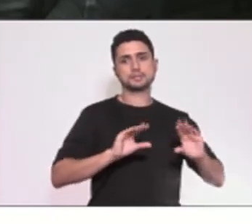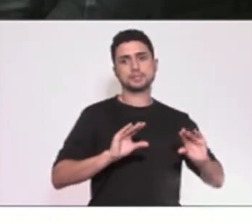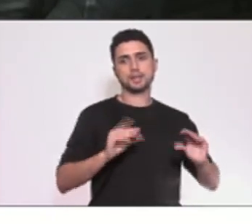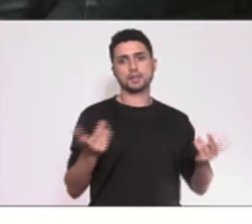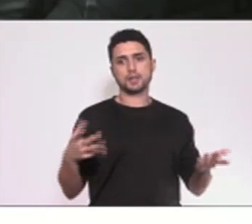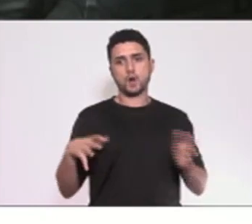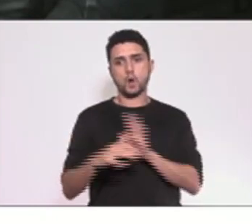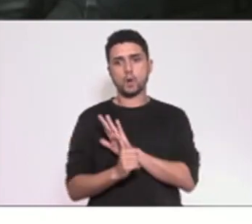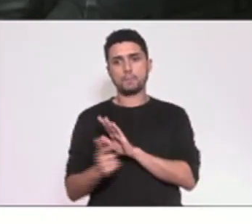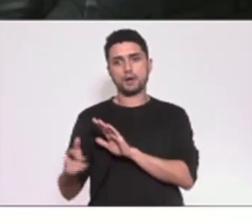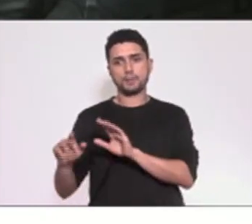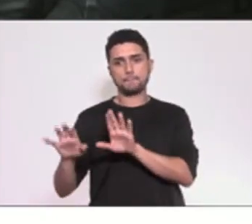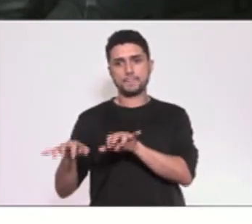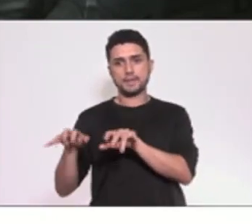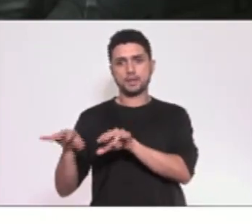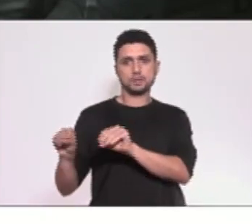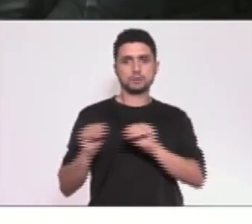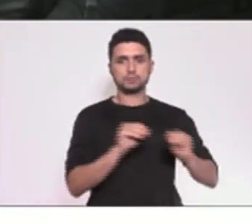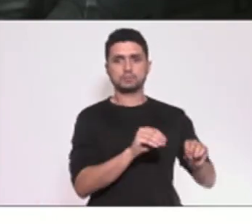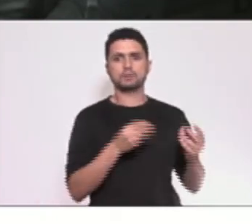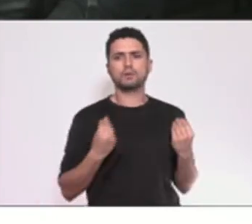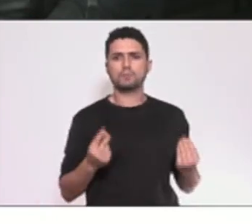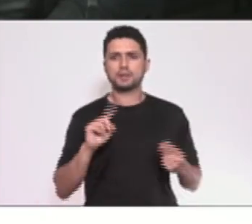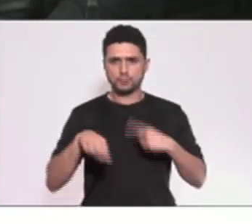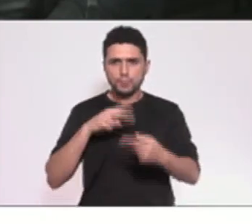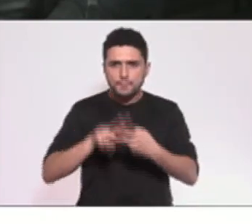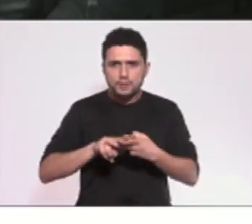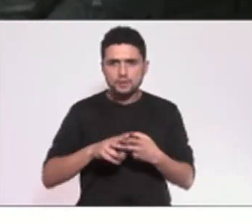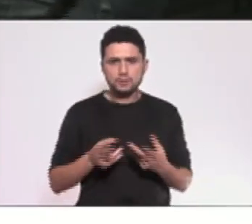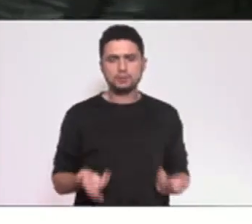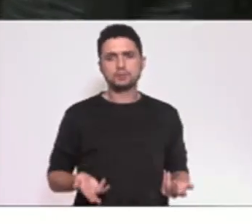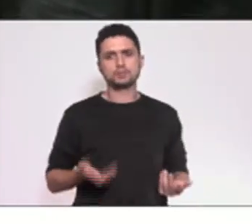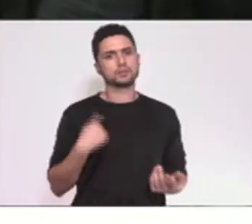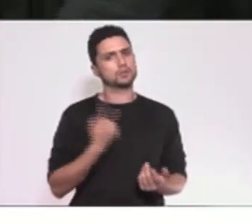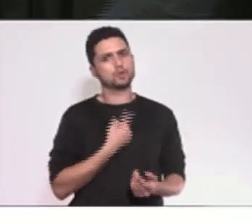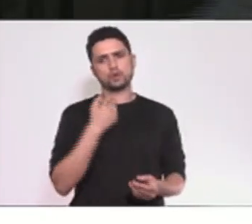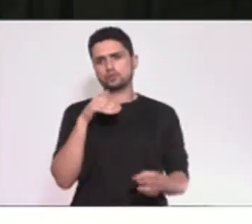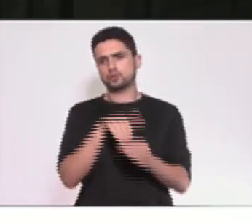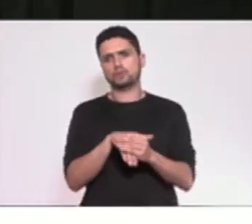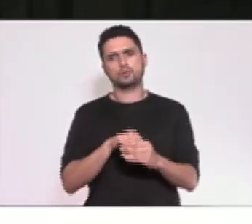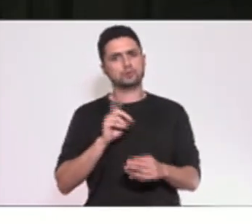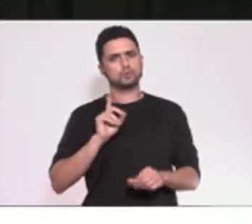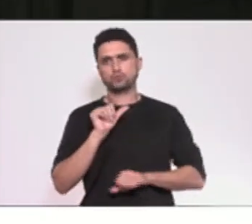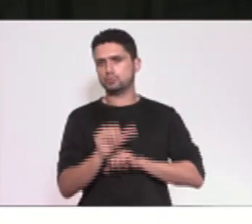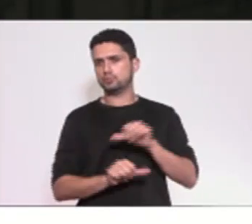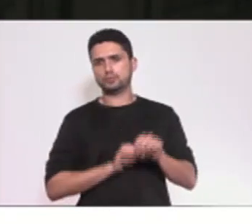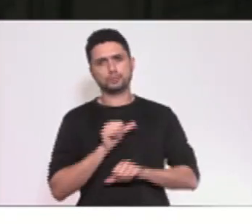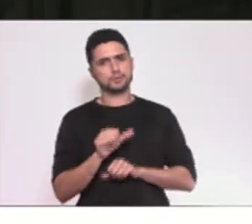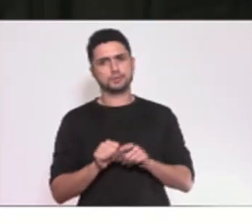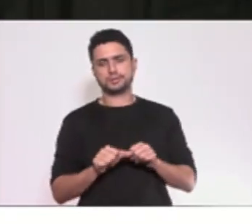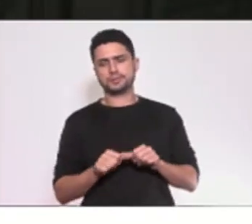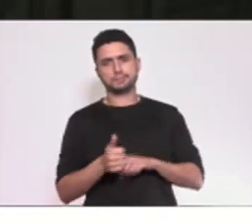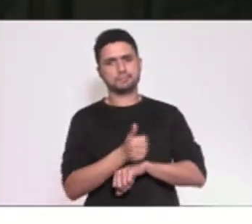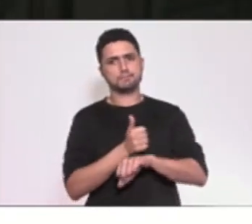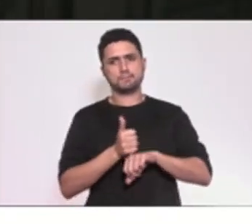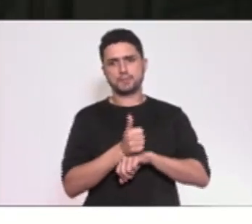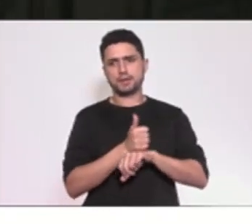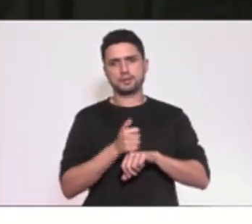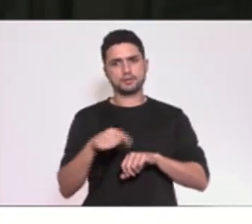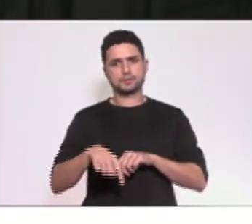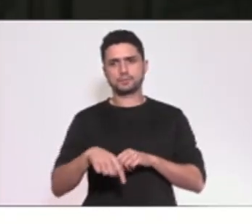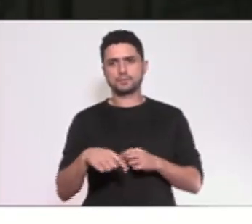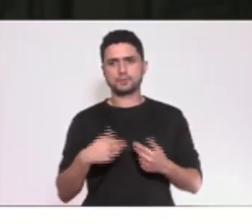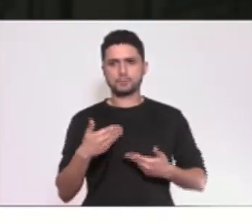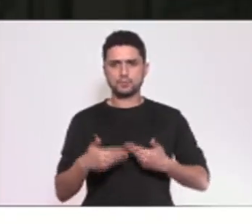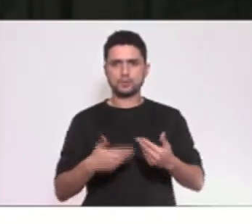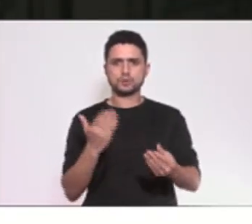Por ter a convicção que o nosso voto hoje não será capaz de mudar o mérito do processo, mas que tem impacto direto na vida de